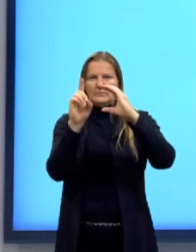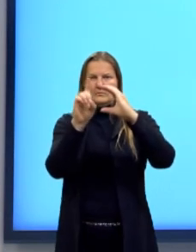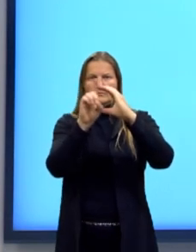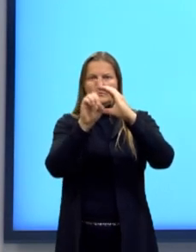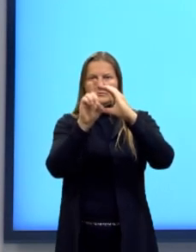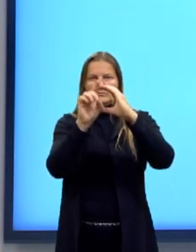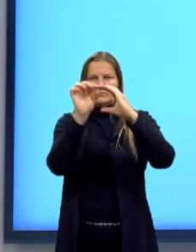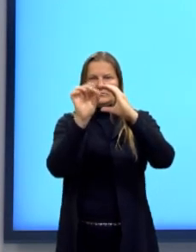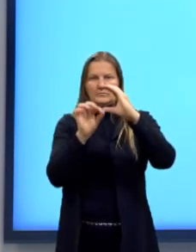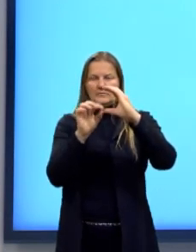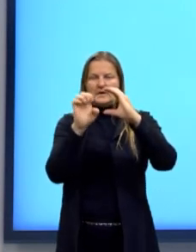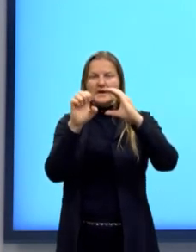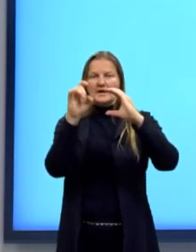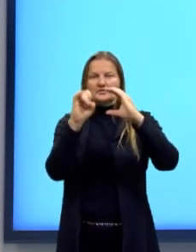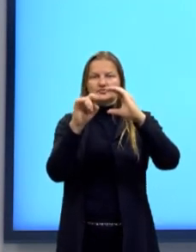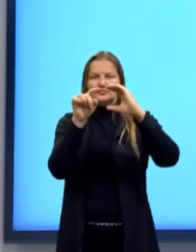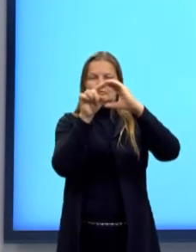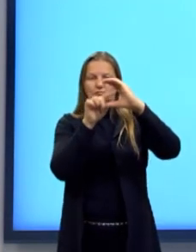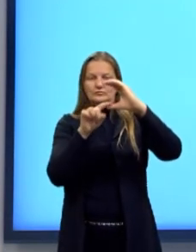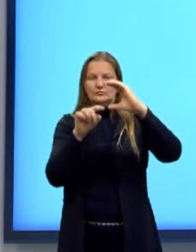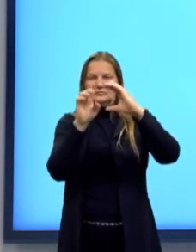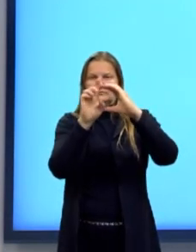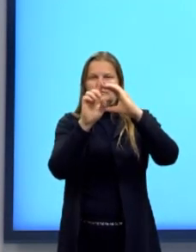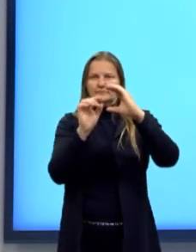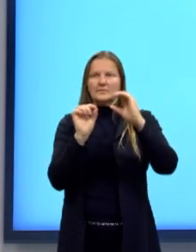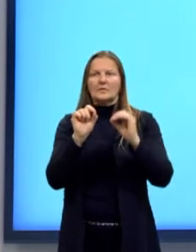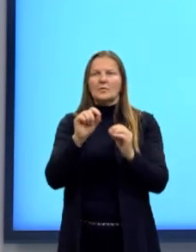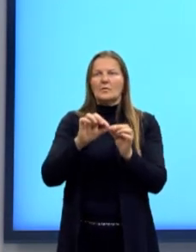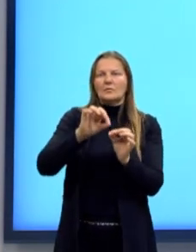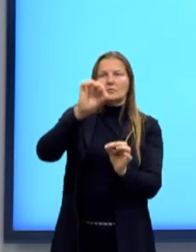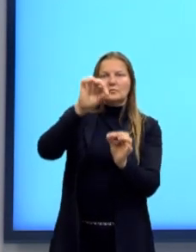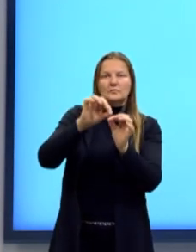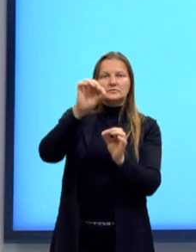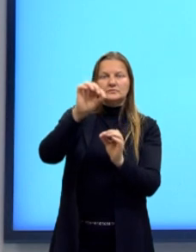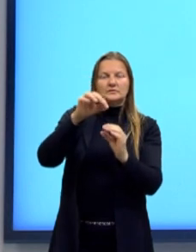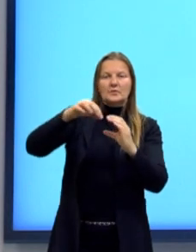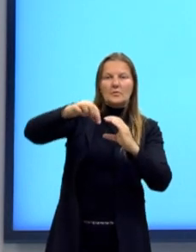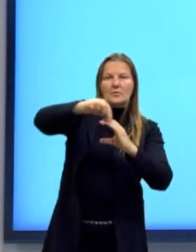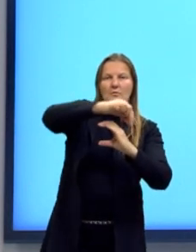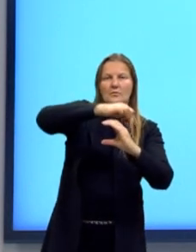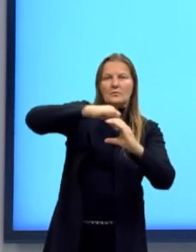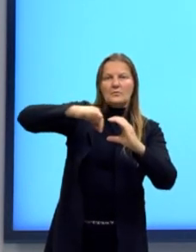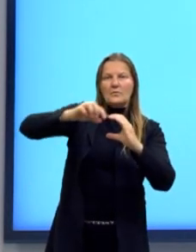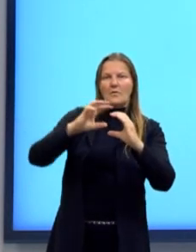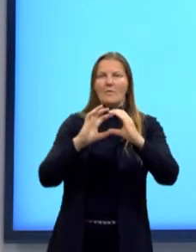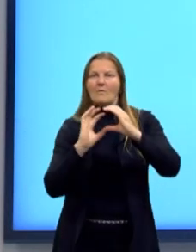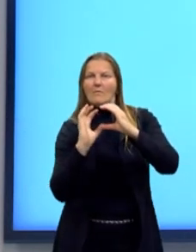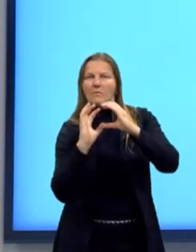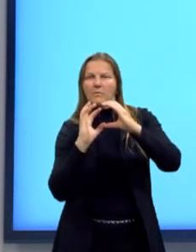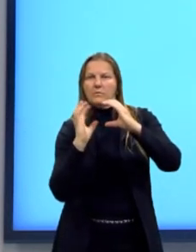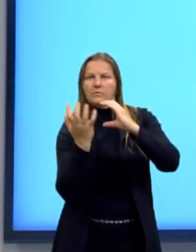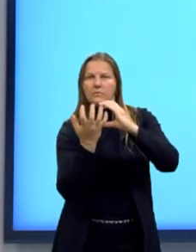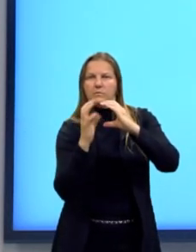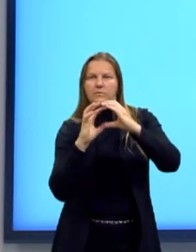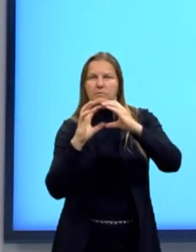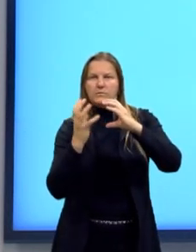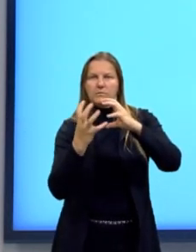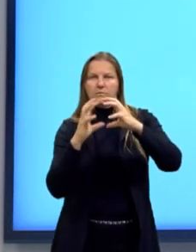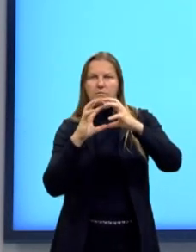revolução novamente a nossa geratriz e a diretriz sendo aqui a geratriz então